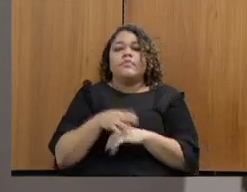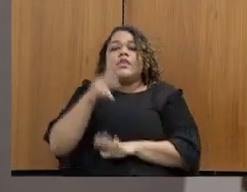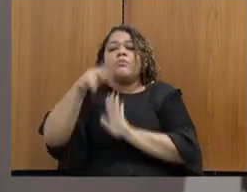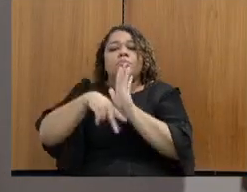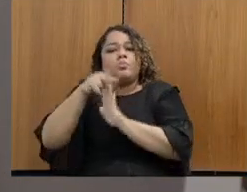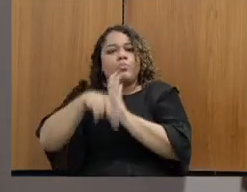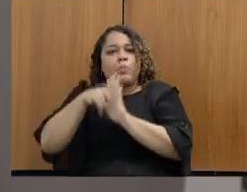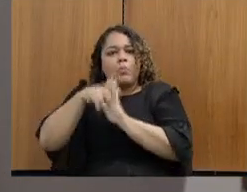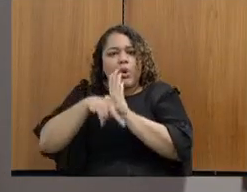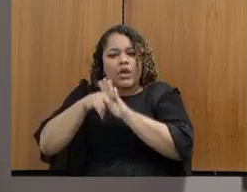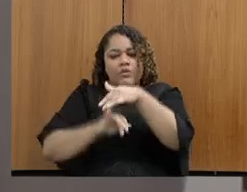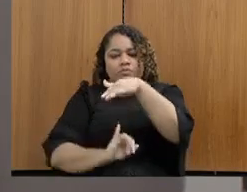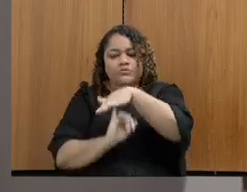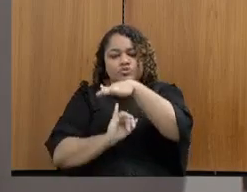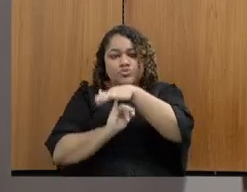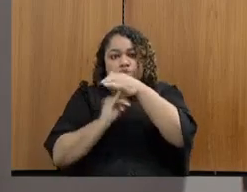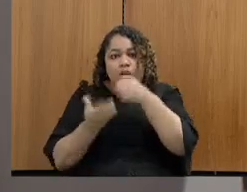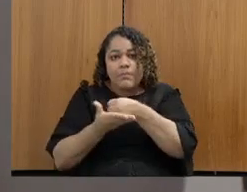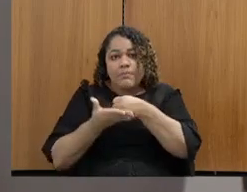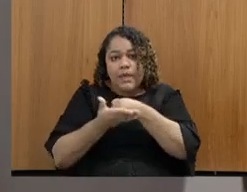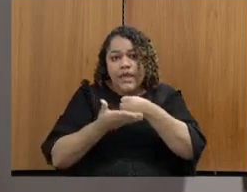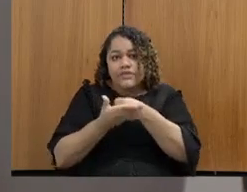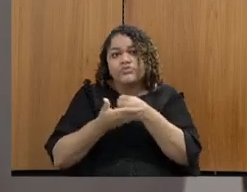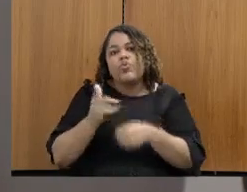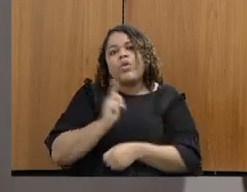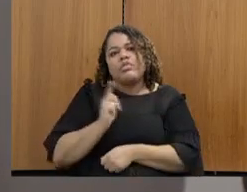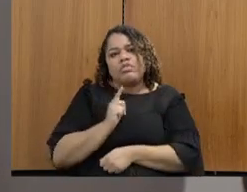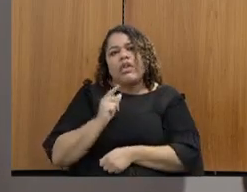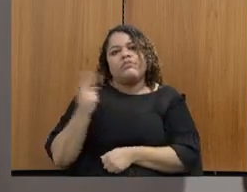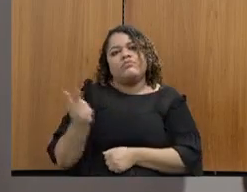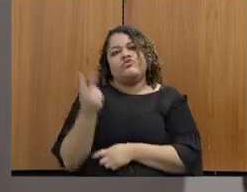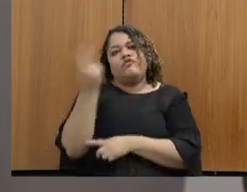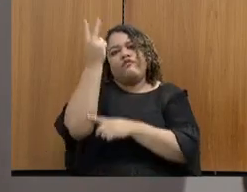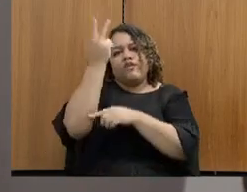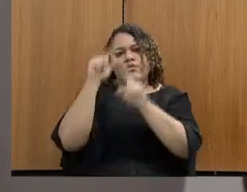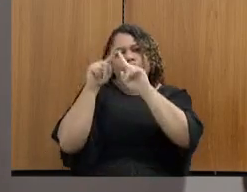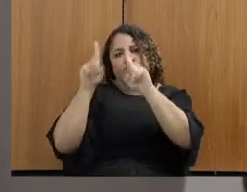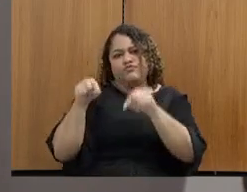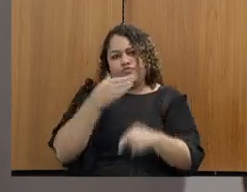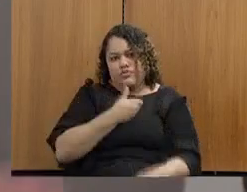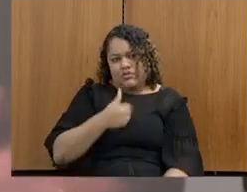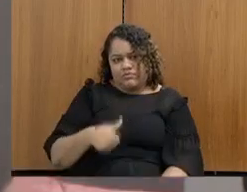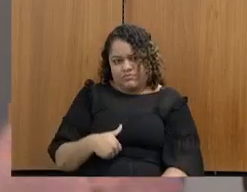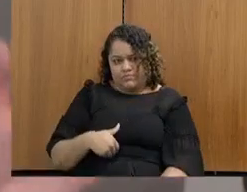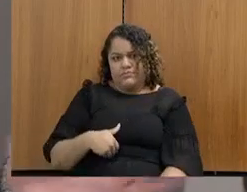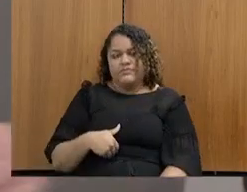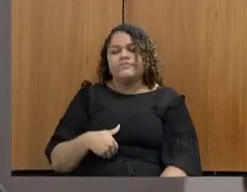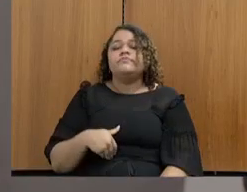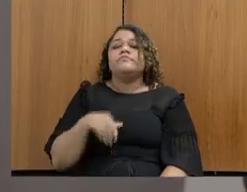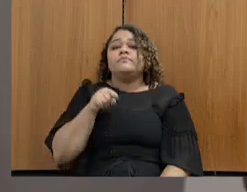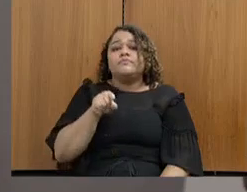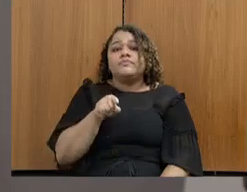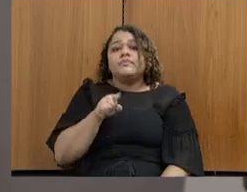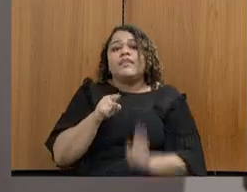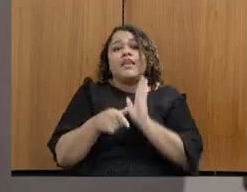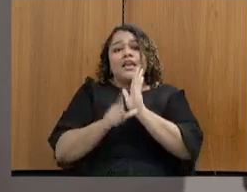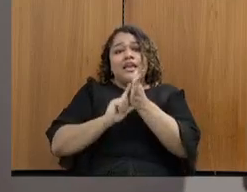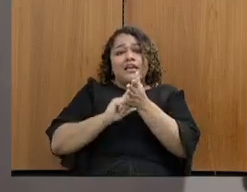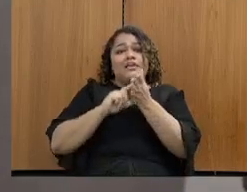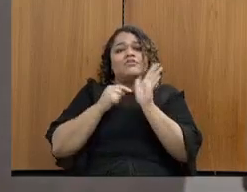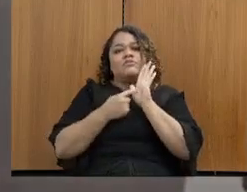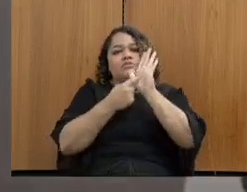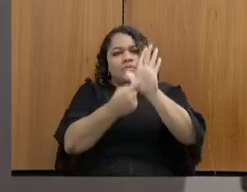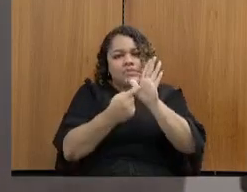basilares nós temos o programa de valorização do Servidor ponto muito importante antes da gente passar pra exposição propriamente dita